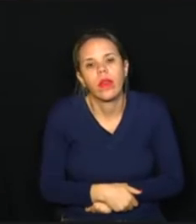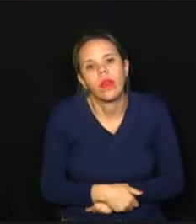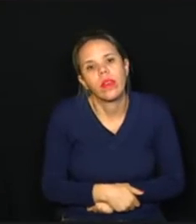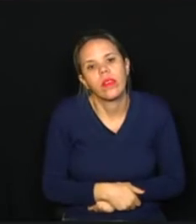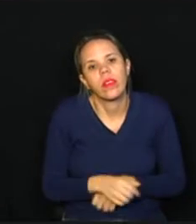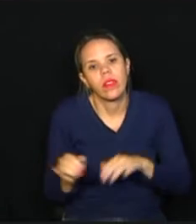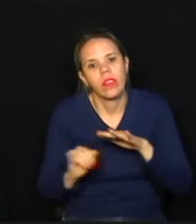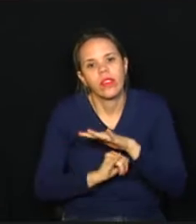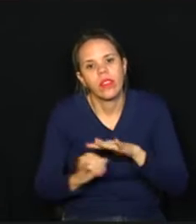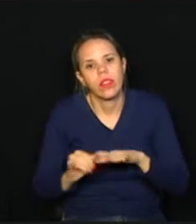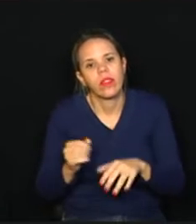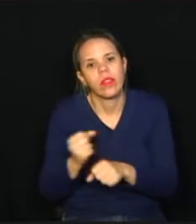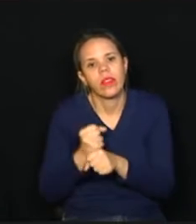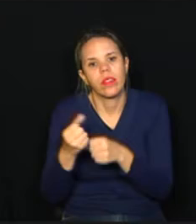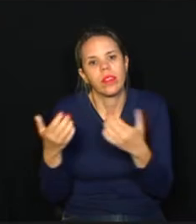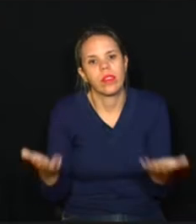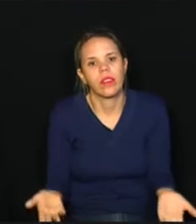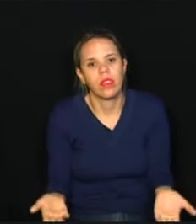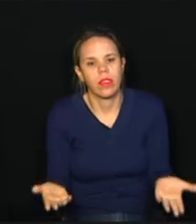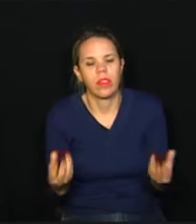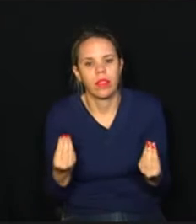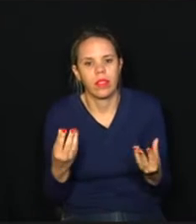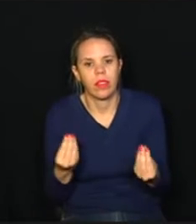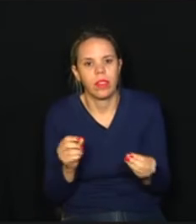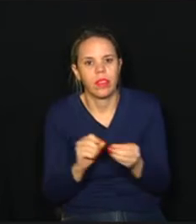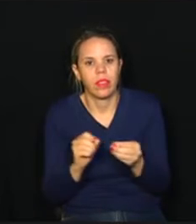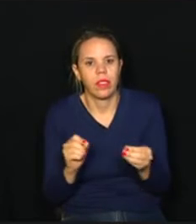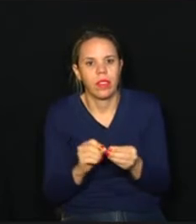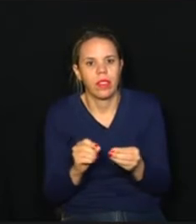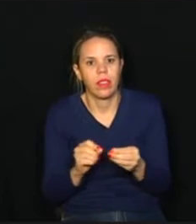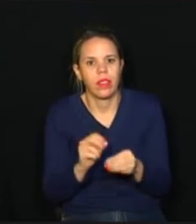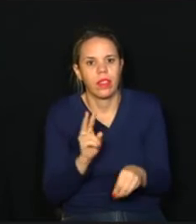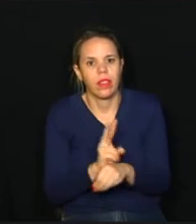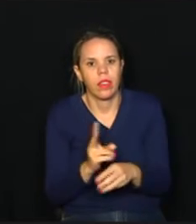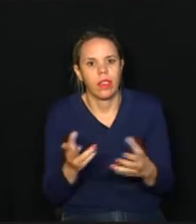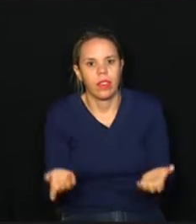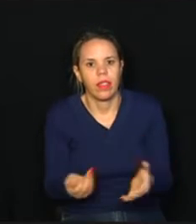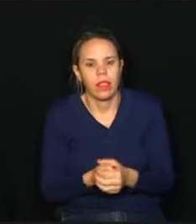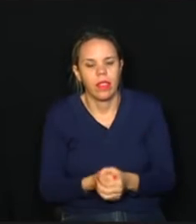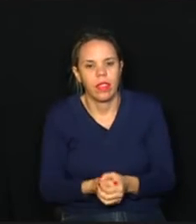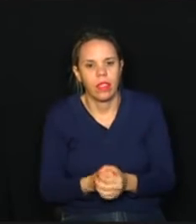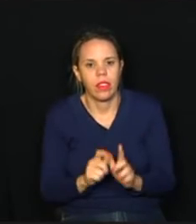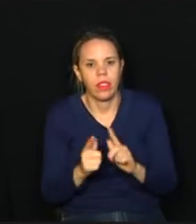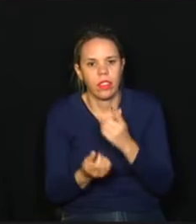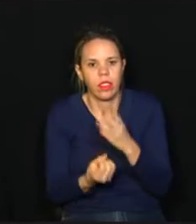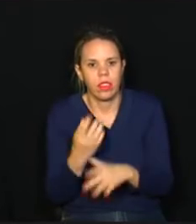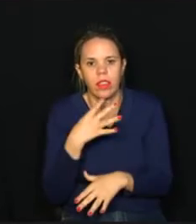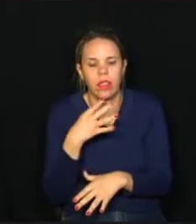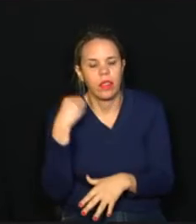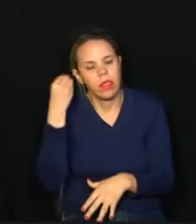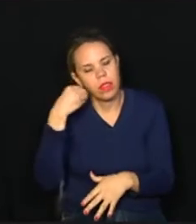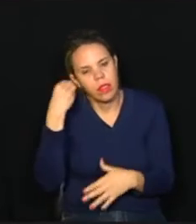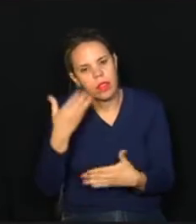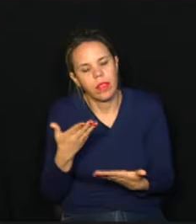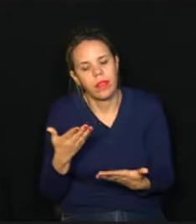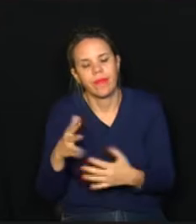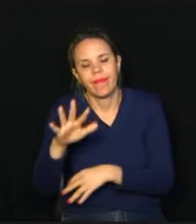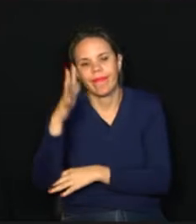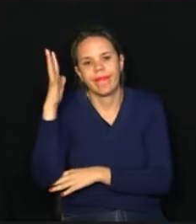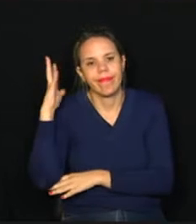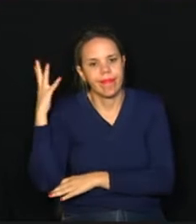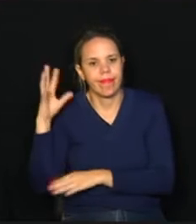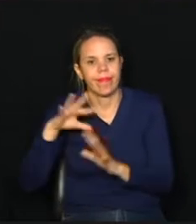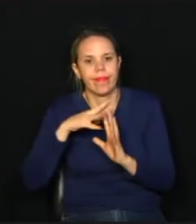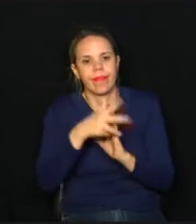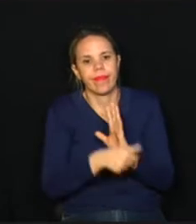instituição centenária que muito fez pela conservação, pela geração de conhecimento na área ambiental e na